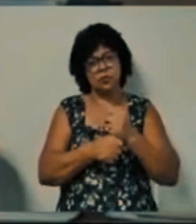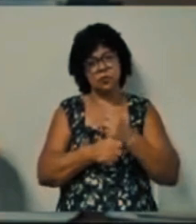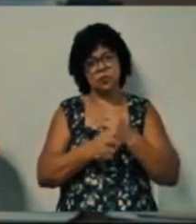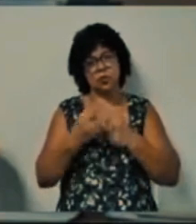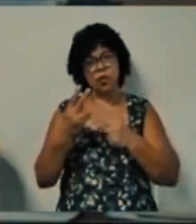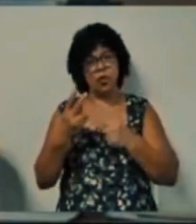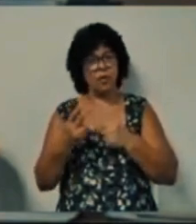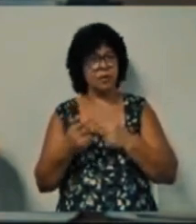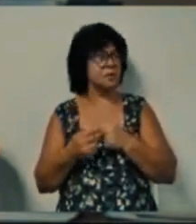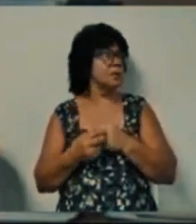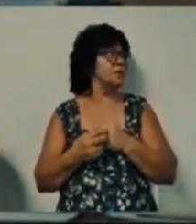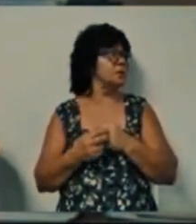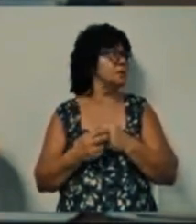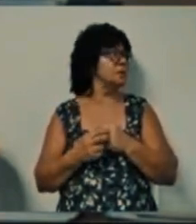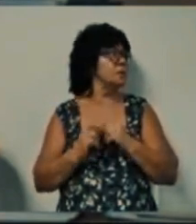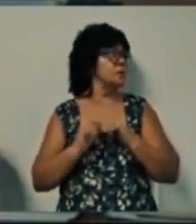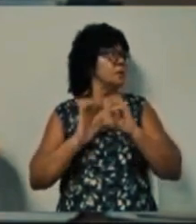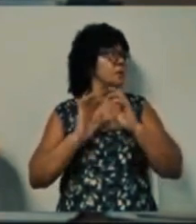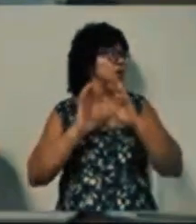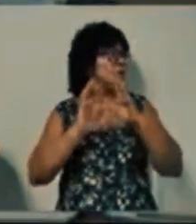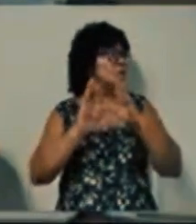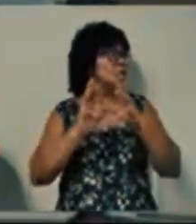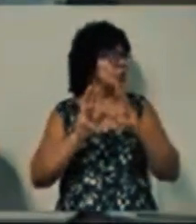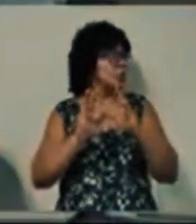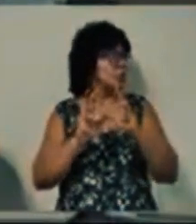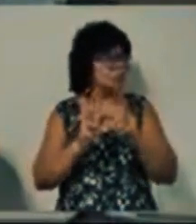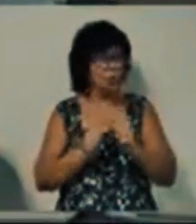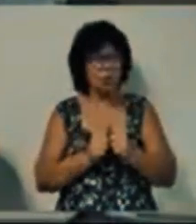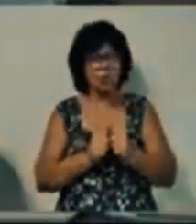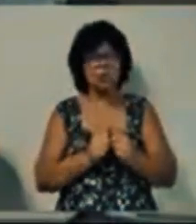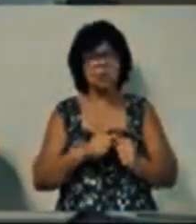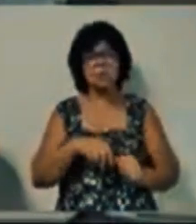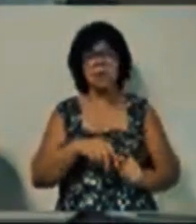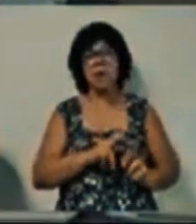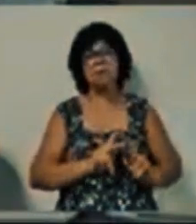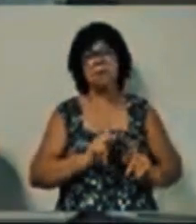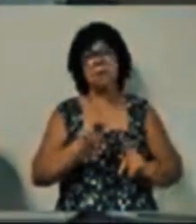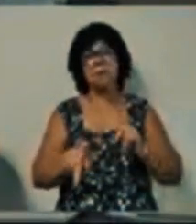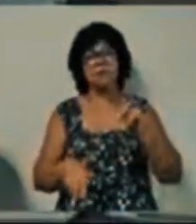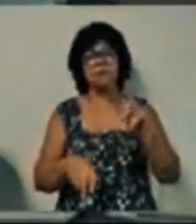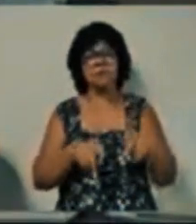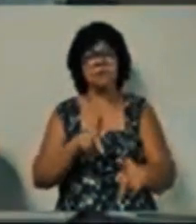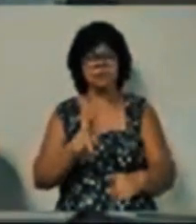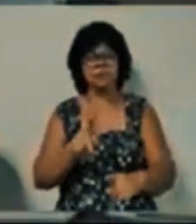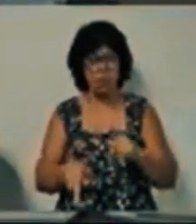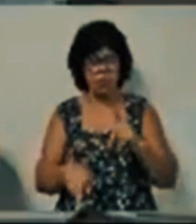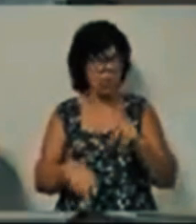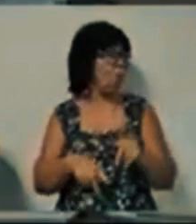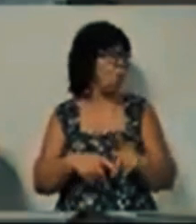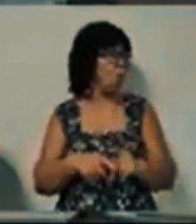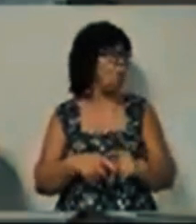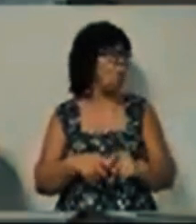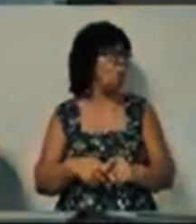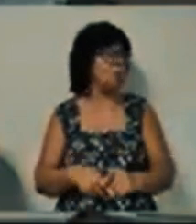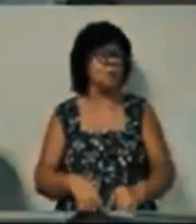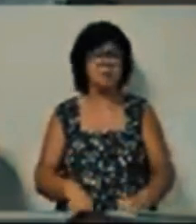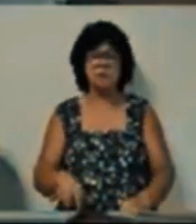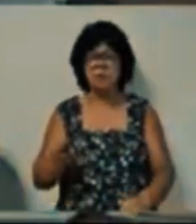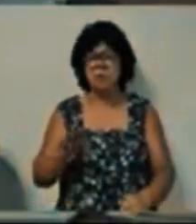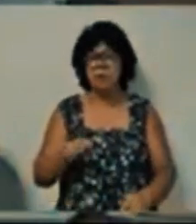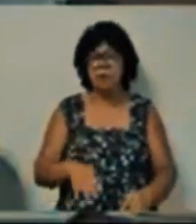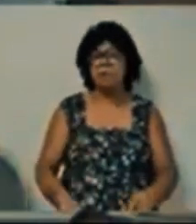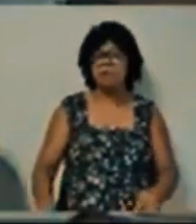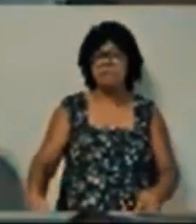que todos os habitantes da província da Ásia ouviram